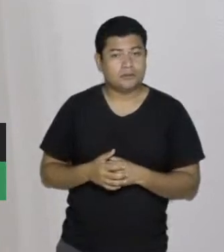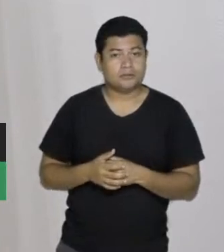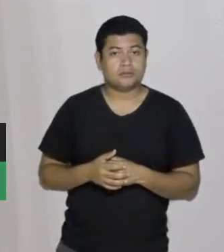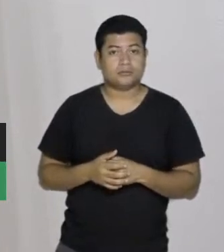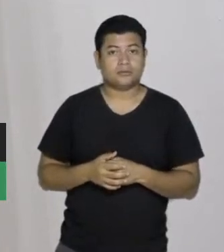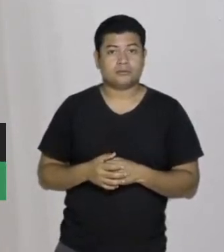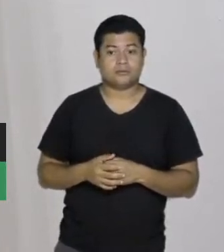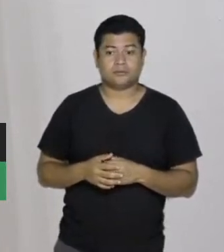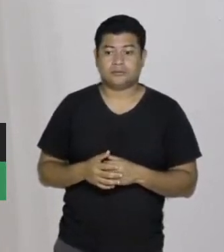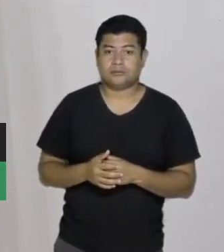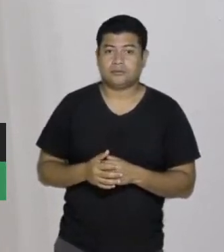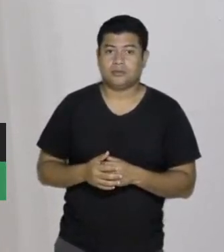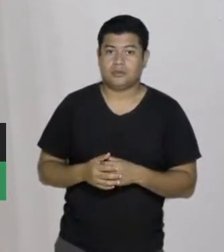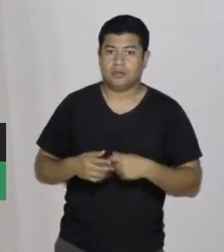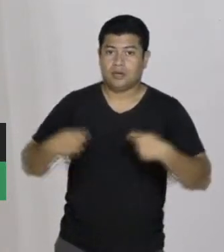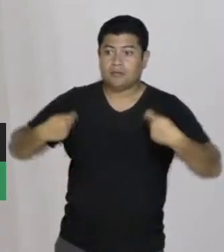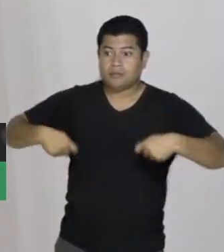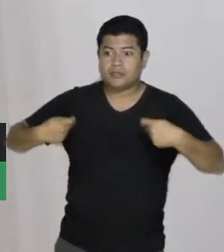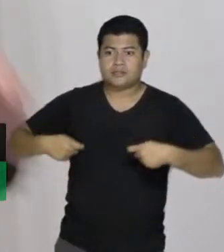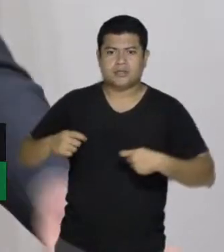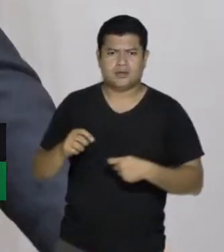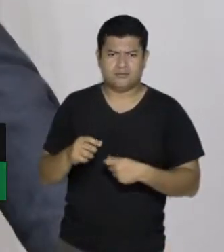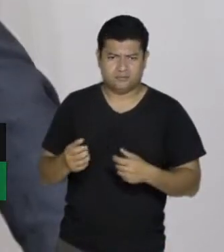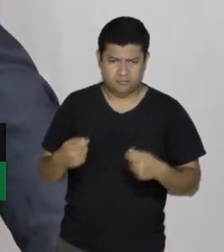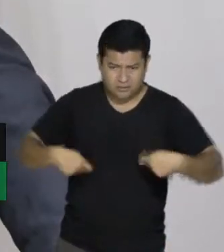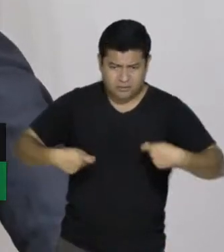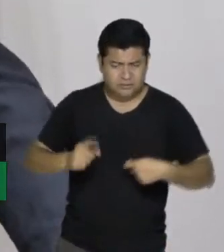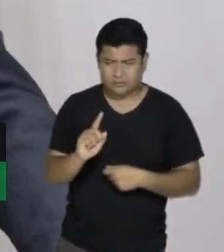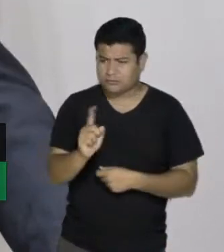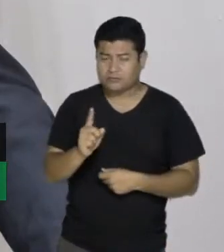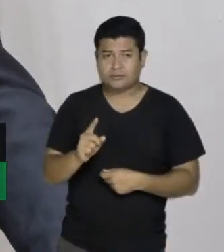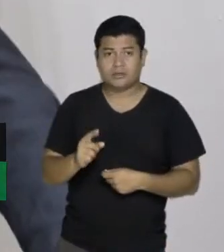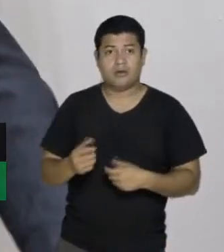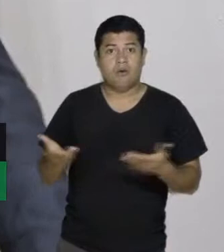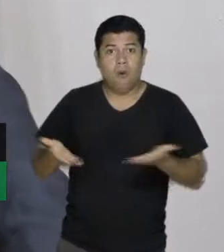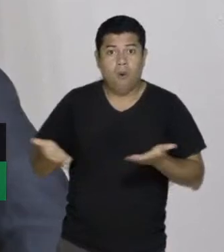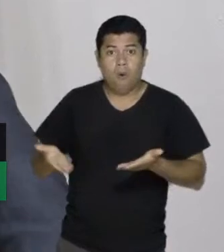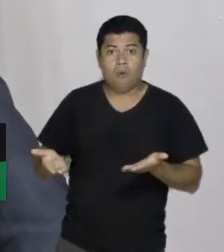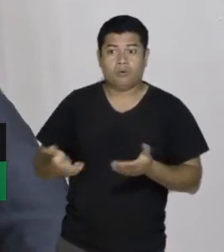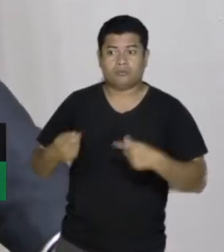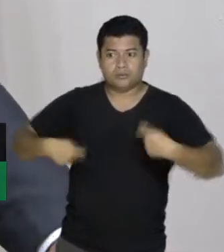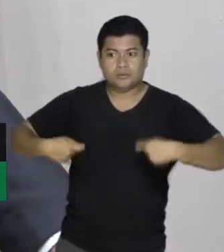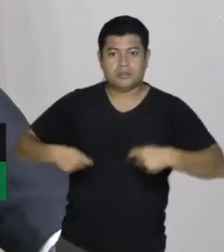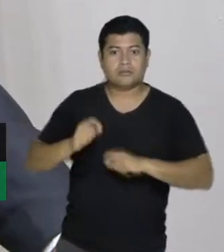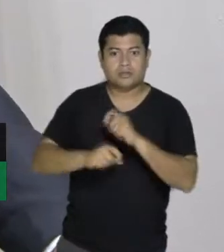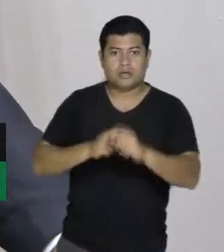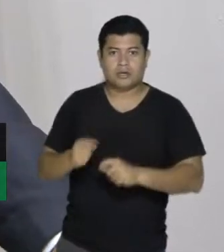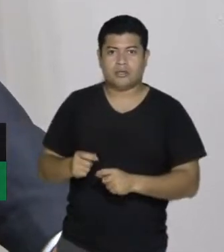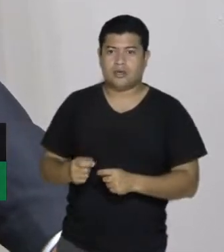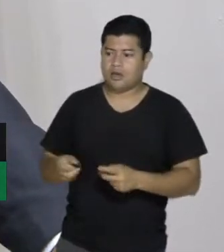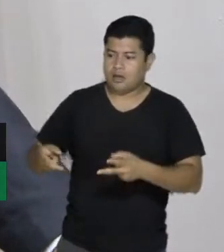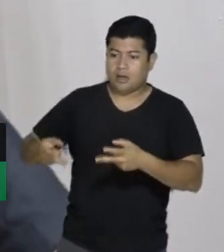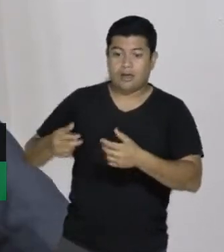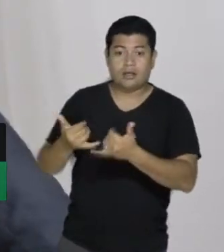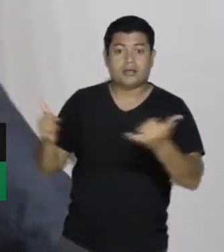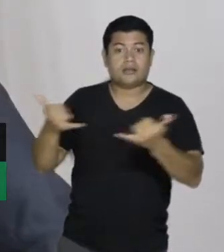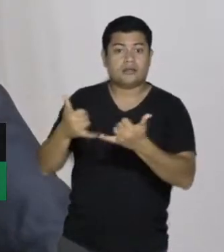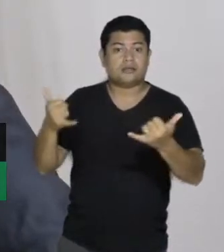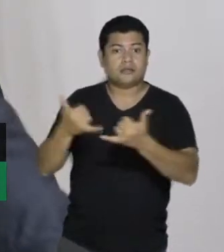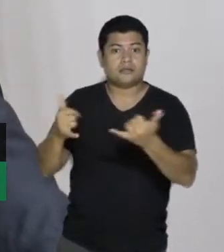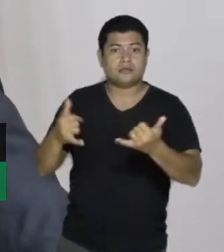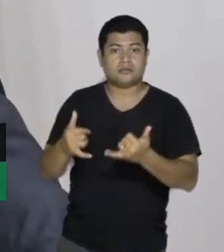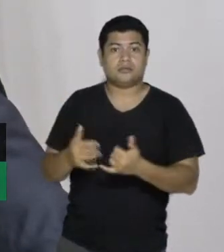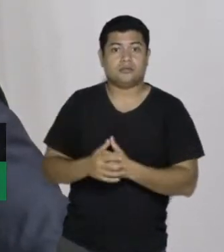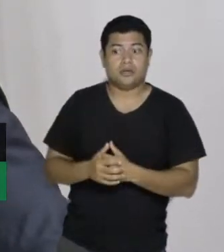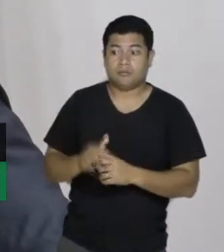pudesse atender as demandas e necessidades sociais da nossa humanidade porque a energia ela